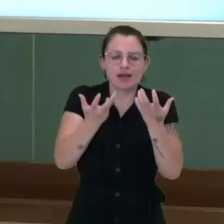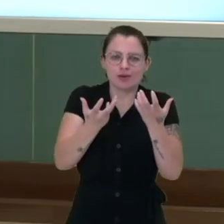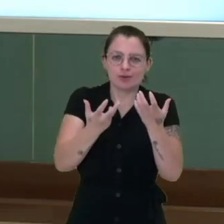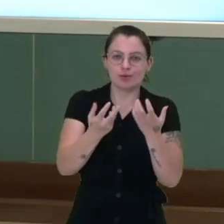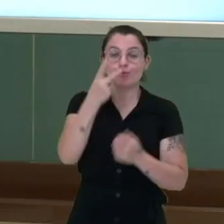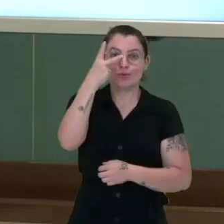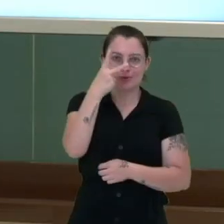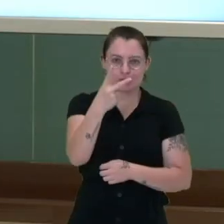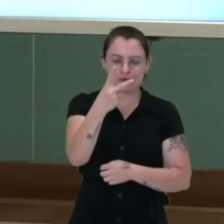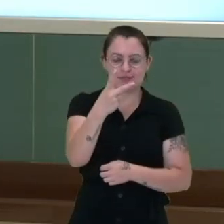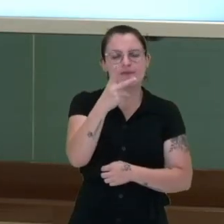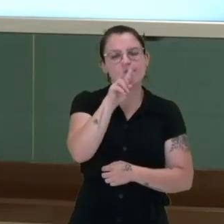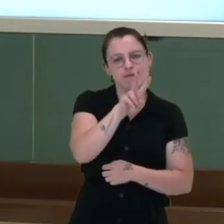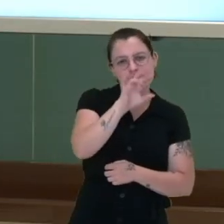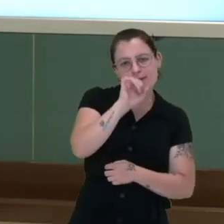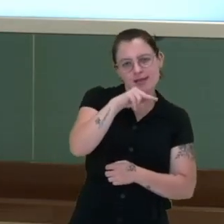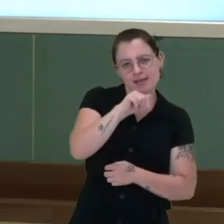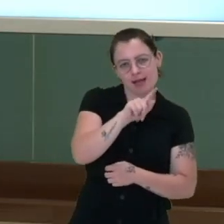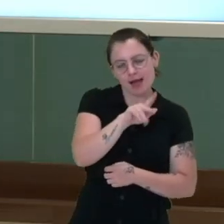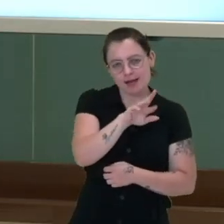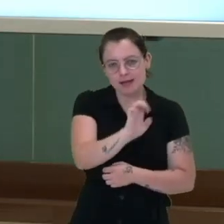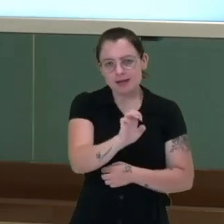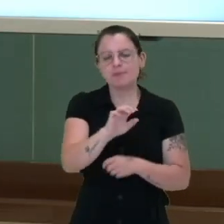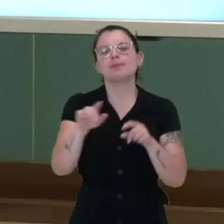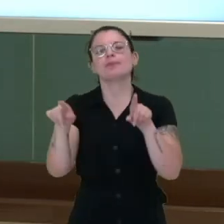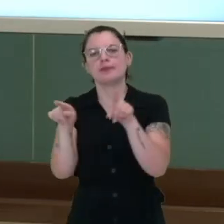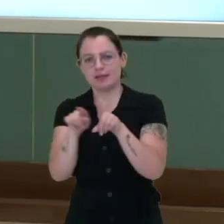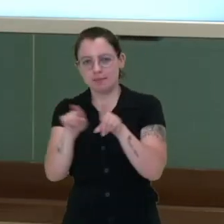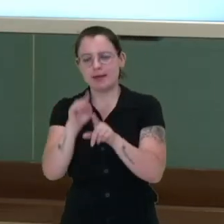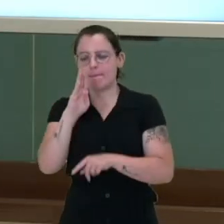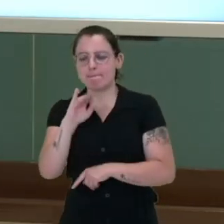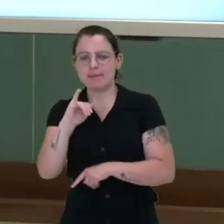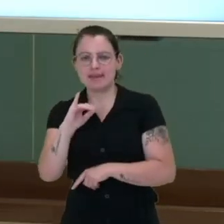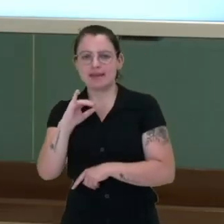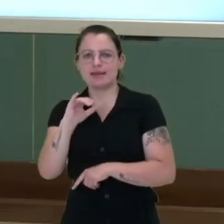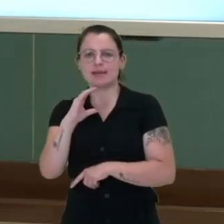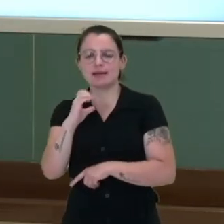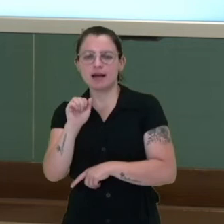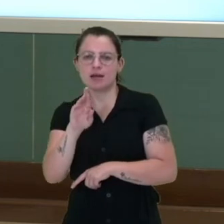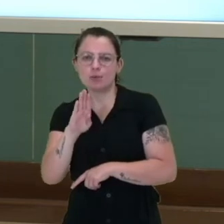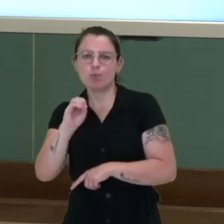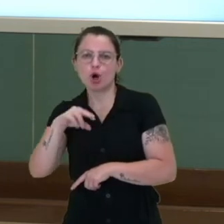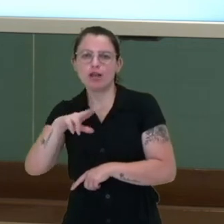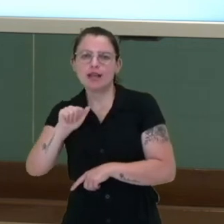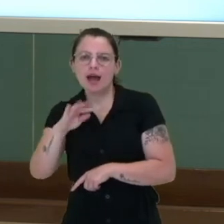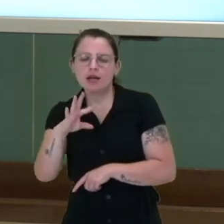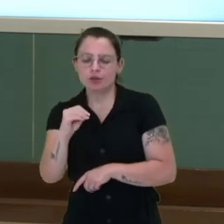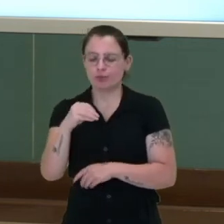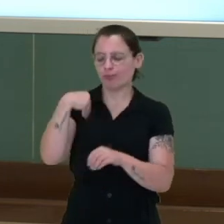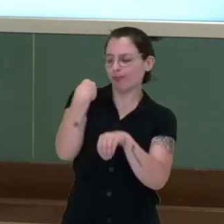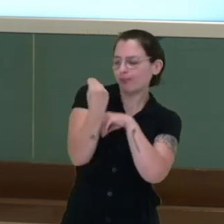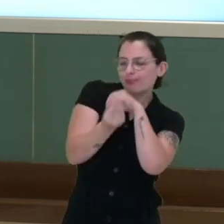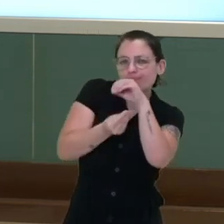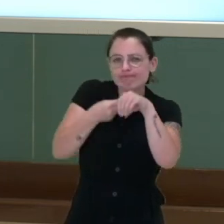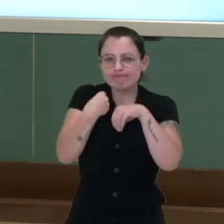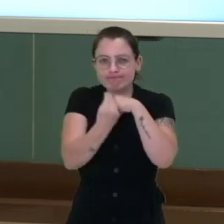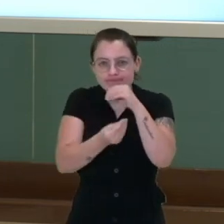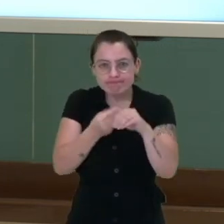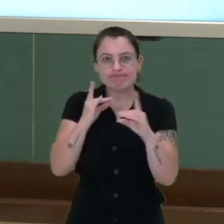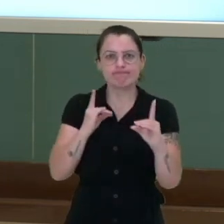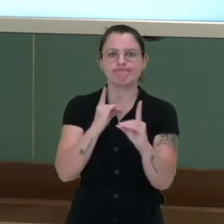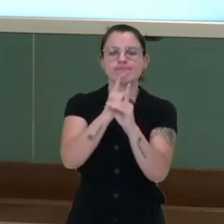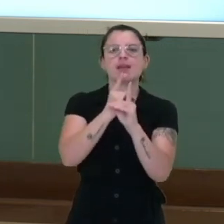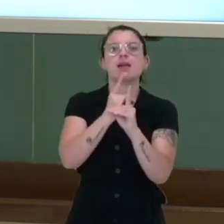dois materiais diferentes, vinagre e bicarbonato de sódio, se encontrem. E